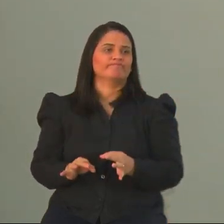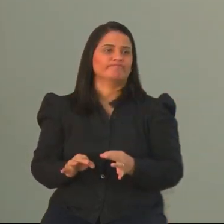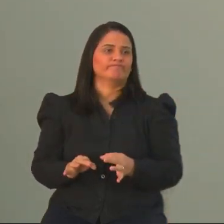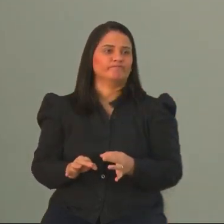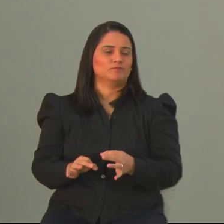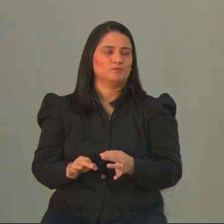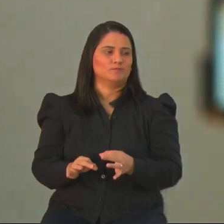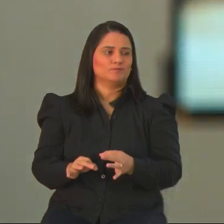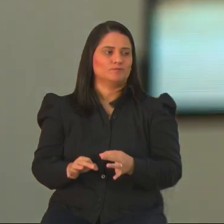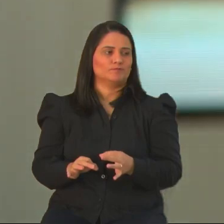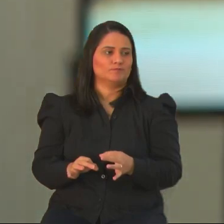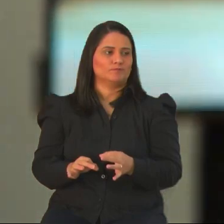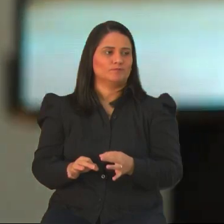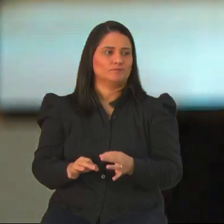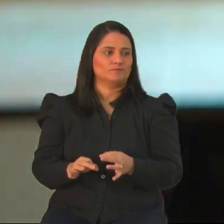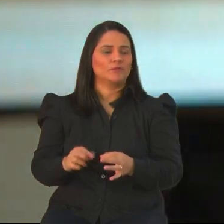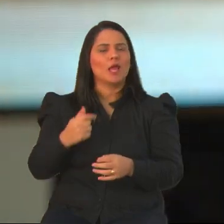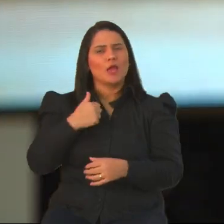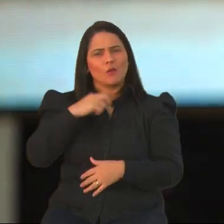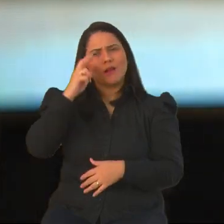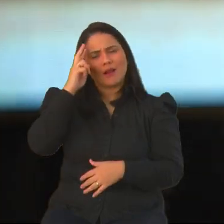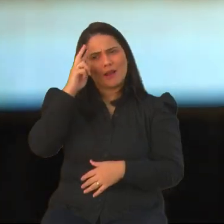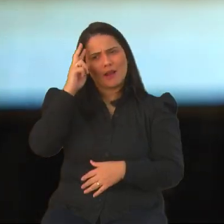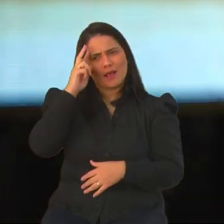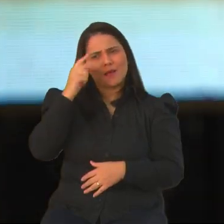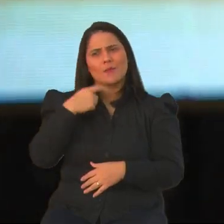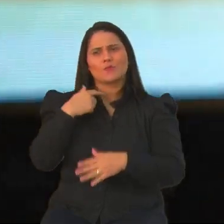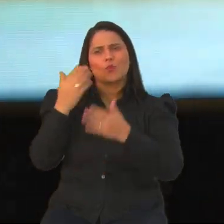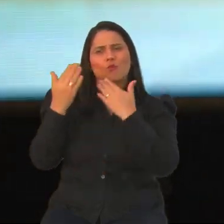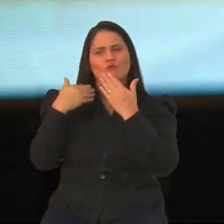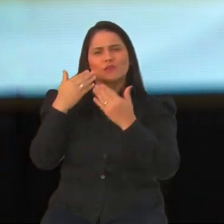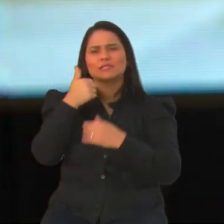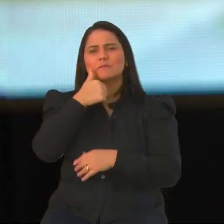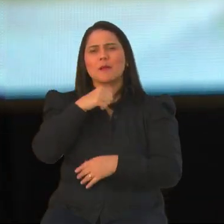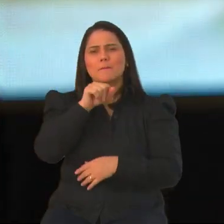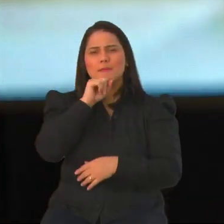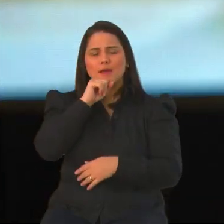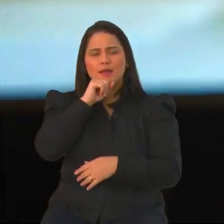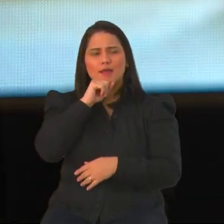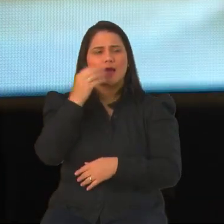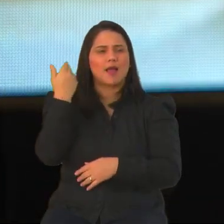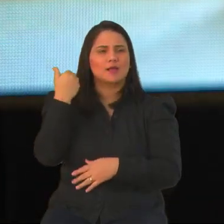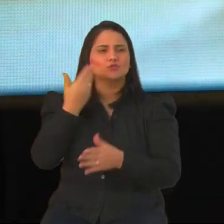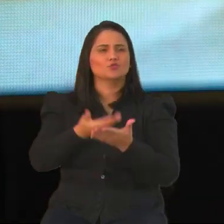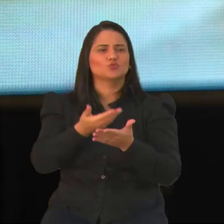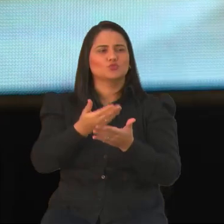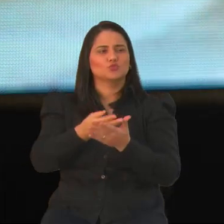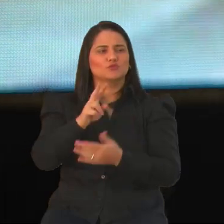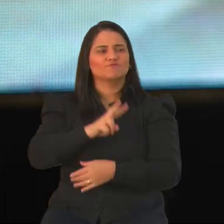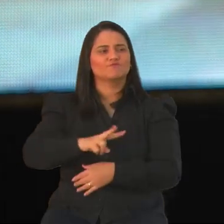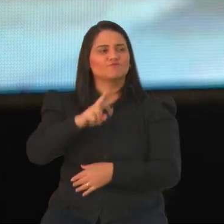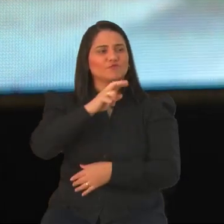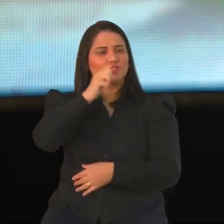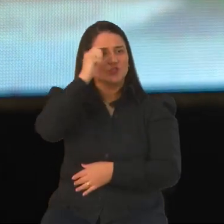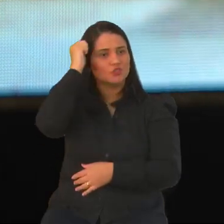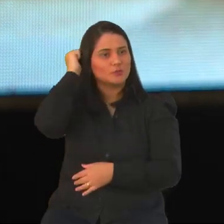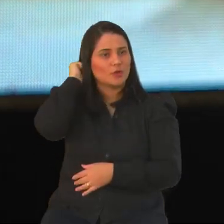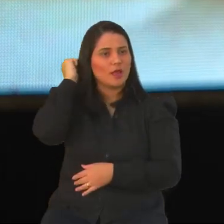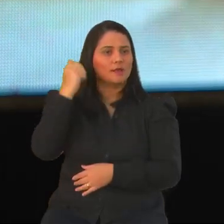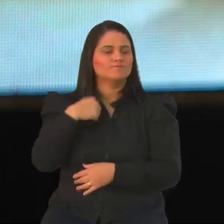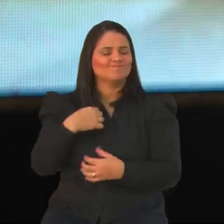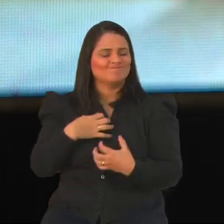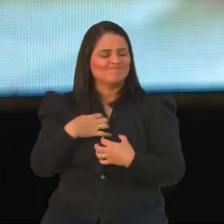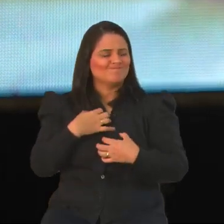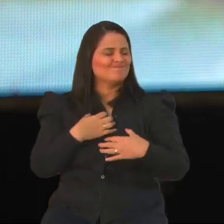Eu lembro de algumas conversas que eu tive com a minha mãe na época do vestibular, onde eu ficava muito angustiada,